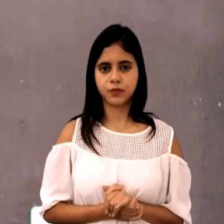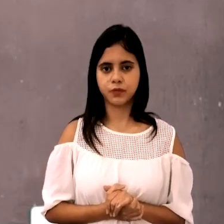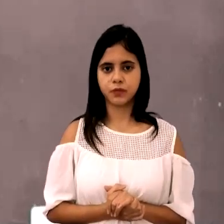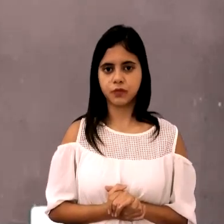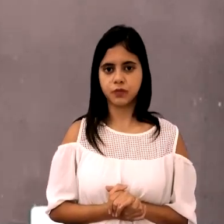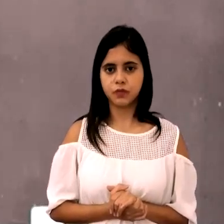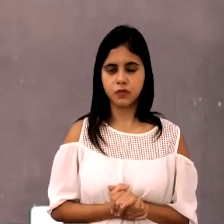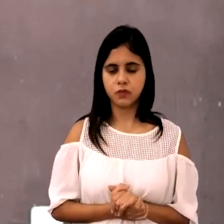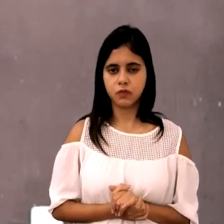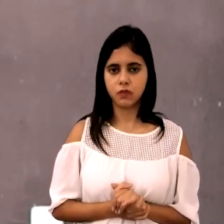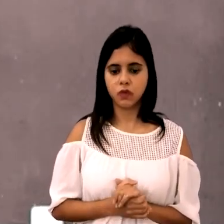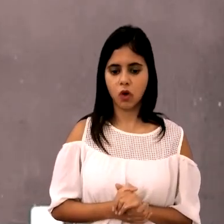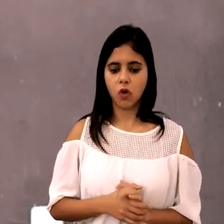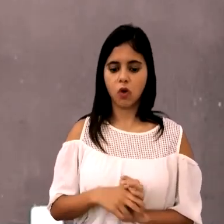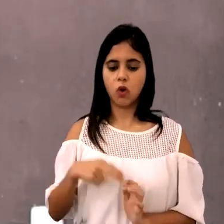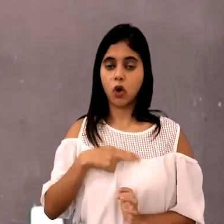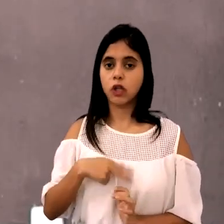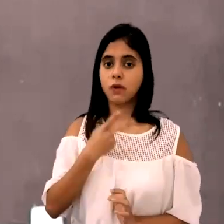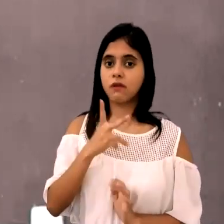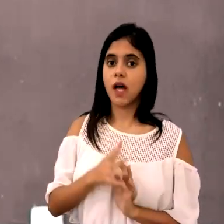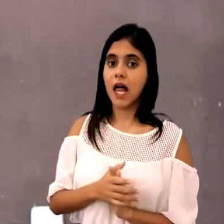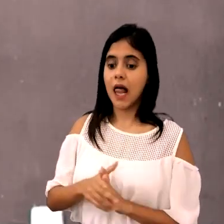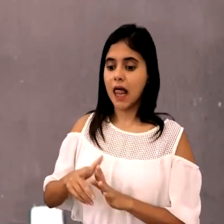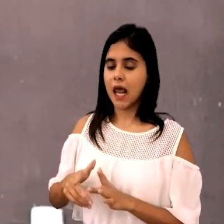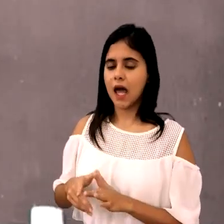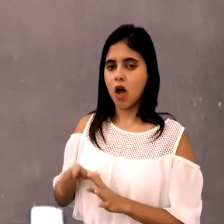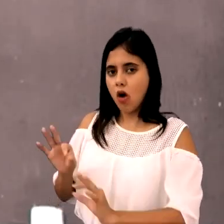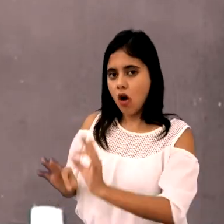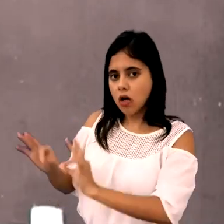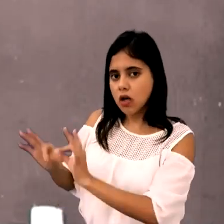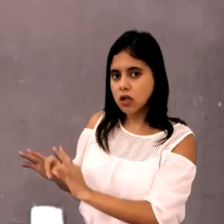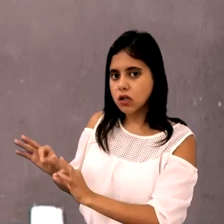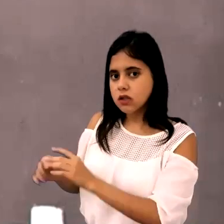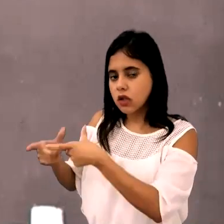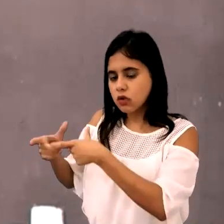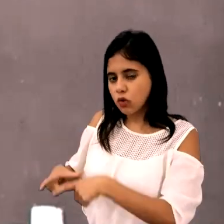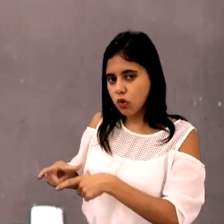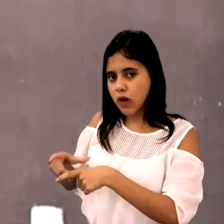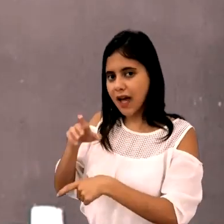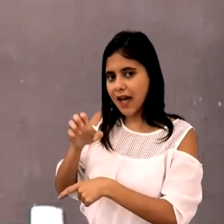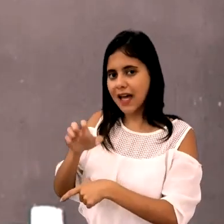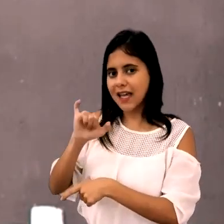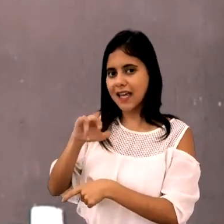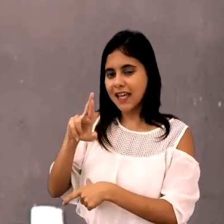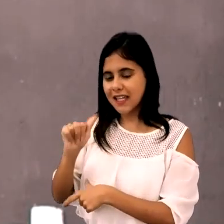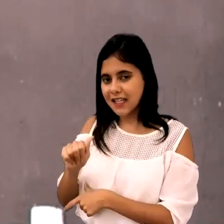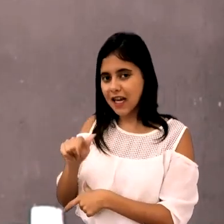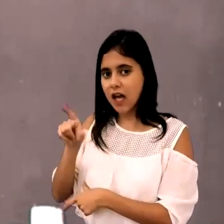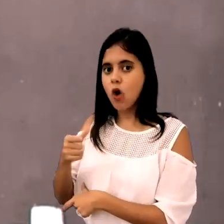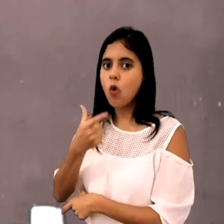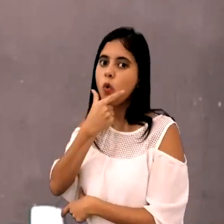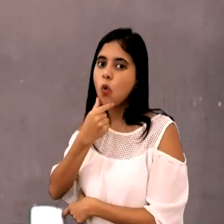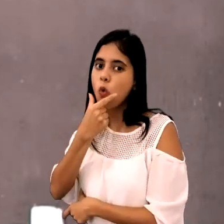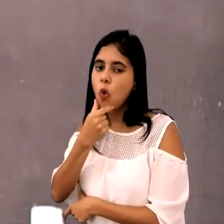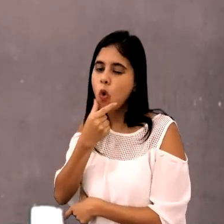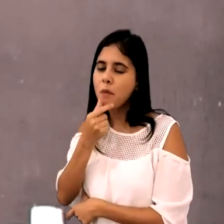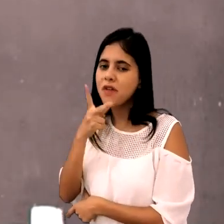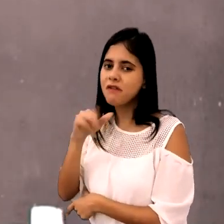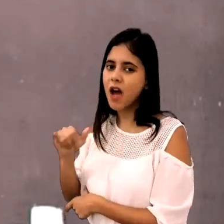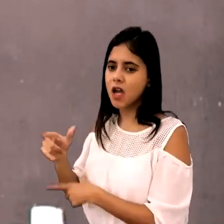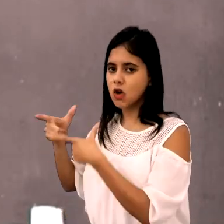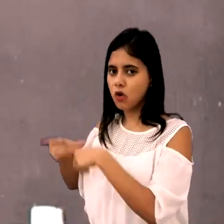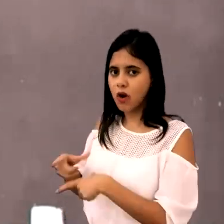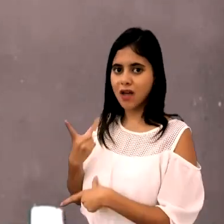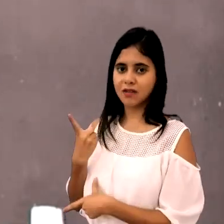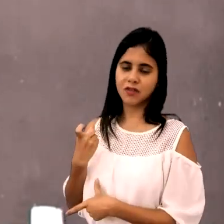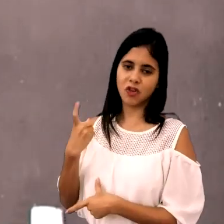Quando ela diz, está limpando cevada na eira, o que é que ela está dizendo? Ele estará em um lugar